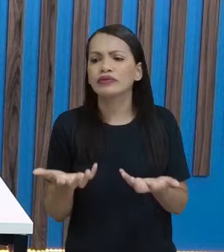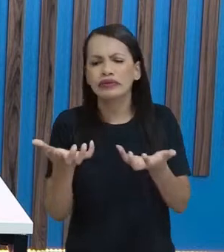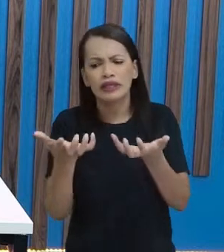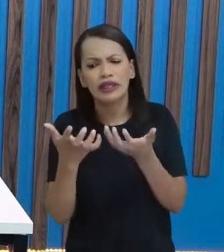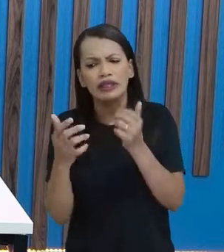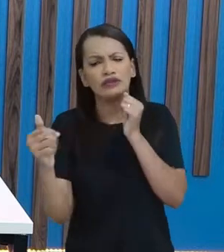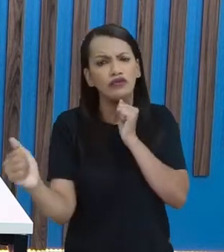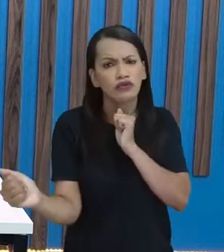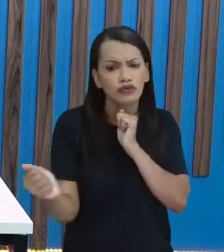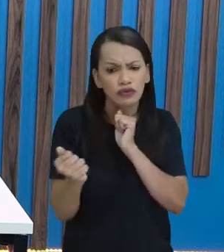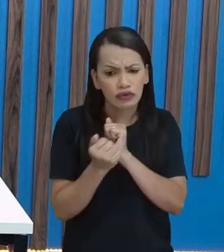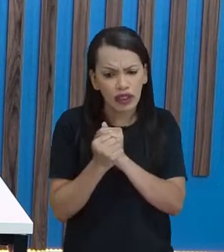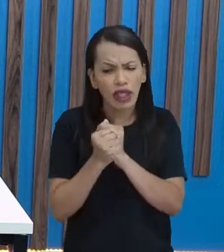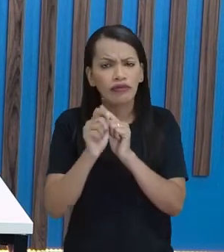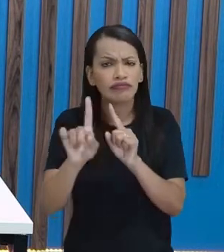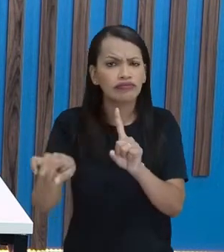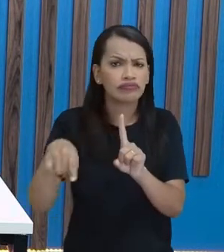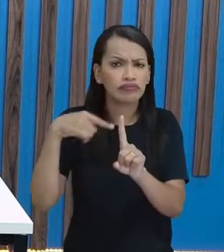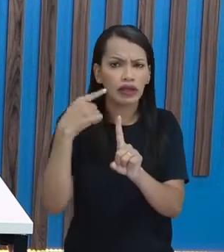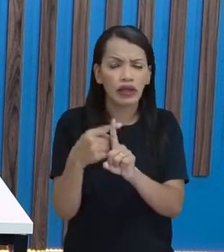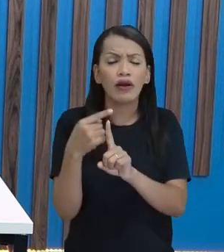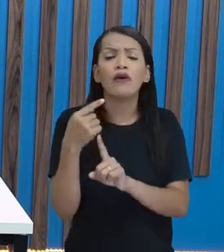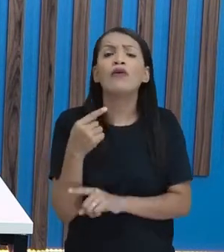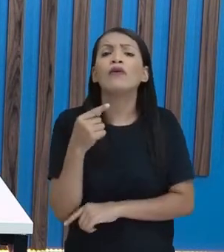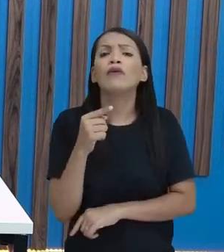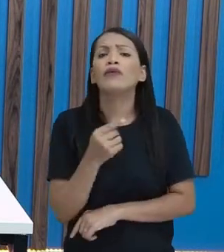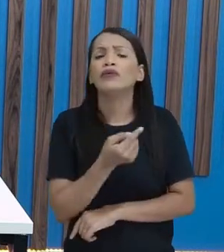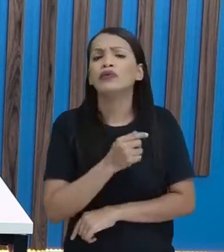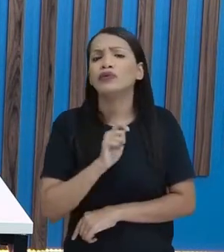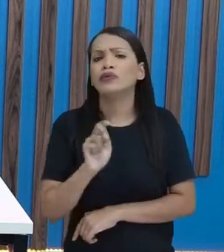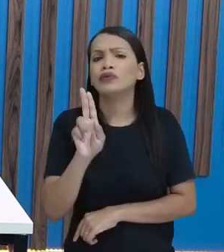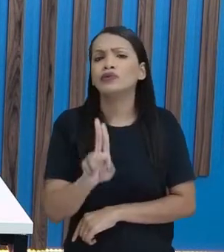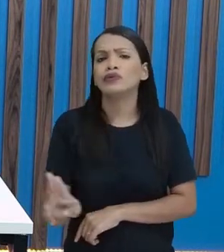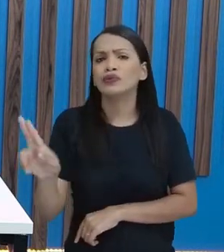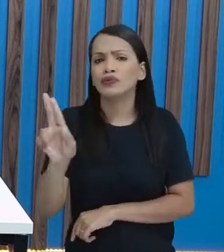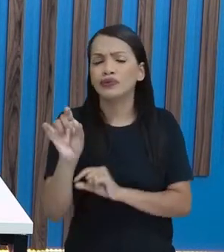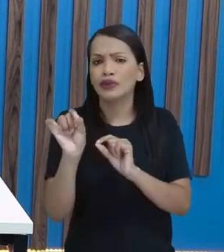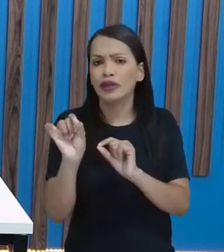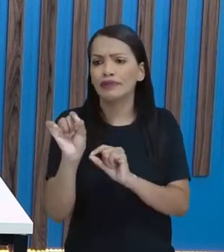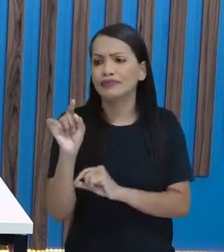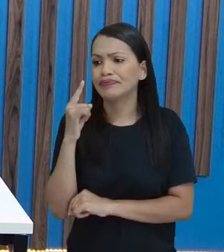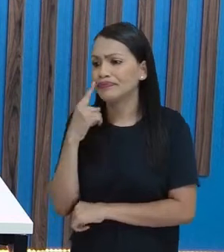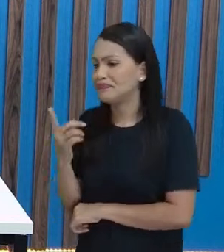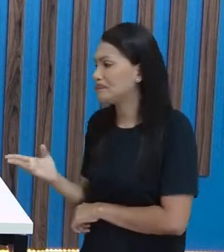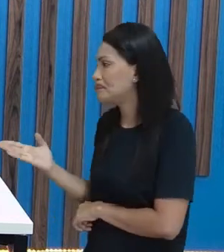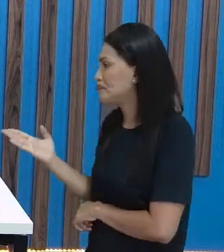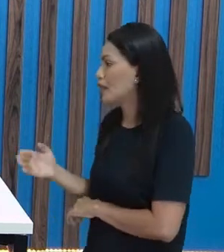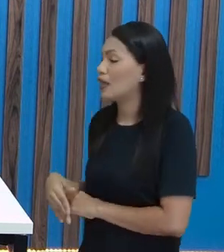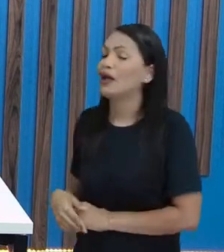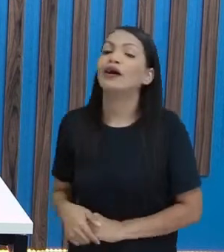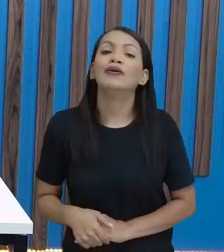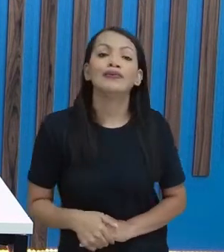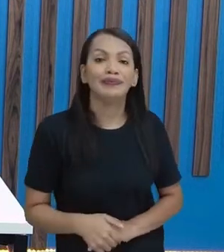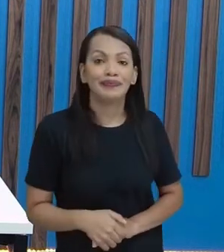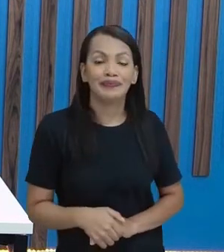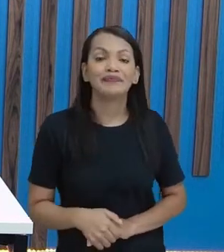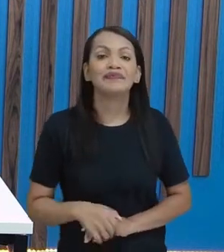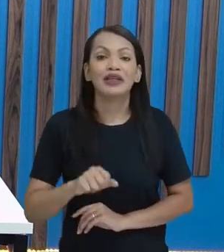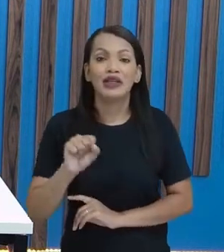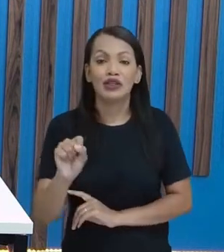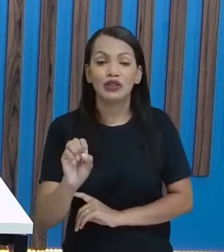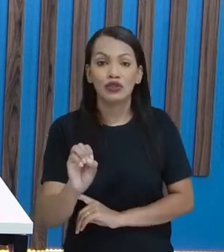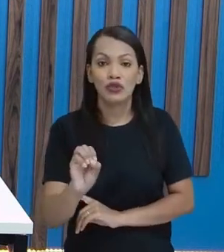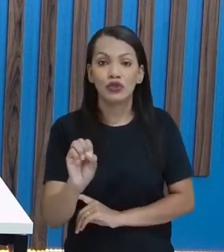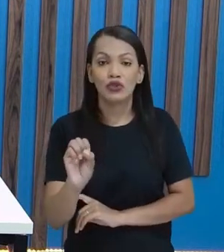a gente quer acrescentar, a gente utiliza o sinal da soma. Olha ele aqui, ó. Eu trouxe ele aqui, ó, tá vendo?